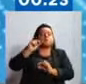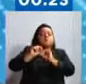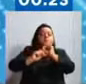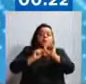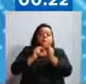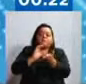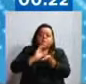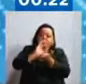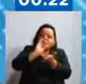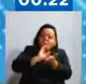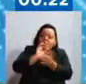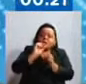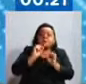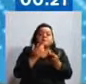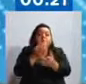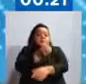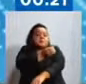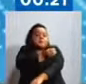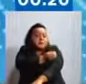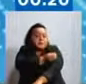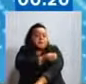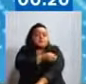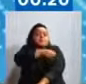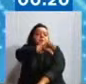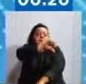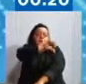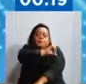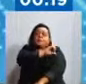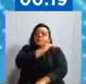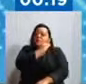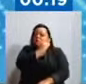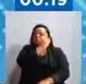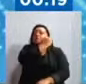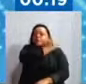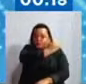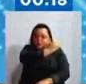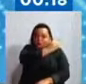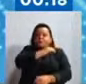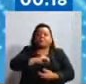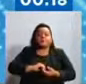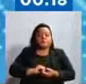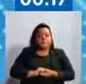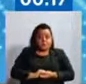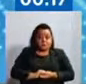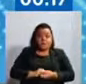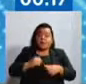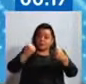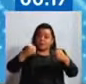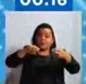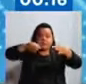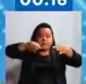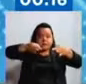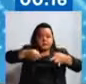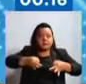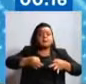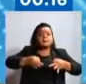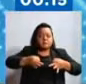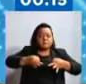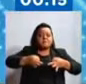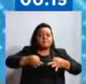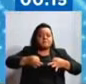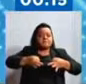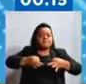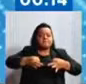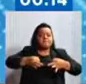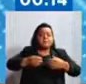além do ensino fundamental, no ensino superior. Tenho certeza absoluta que